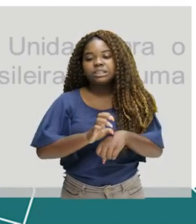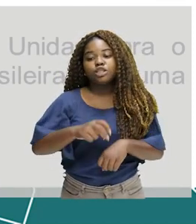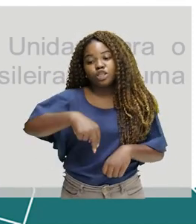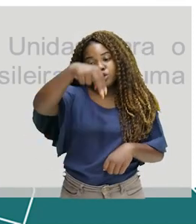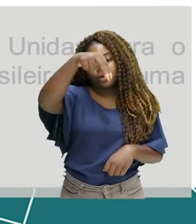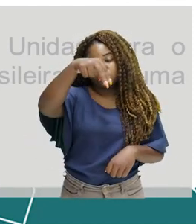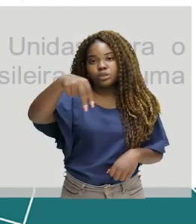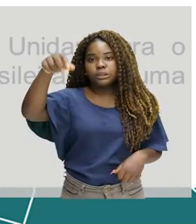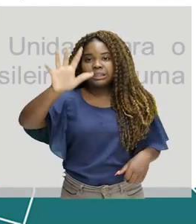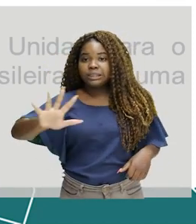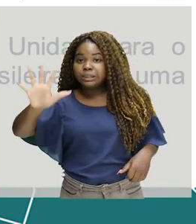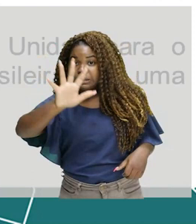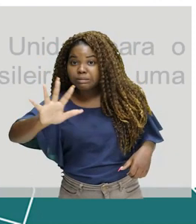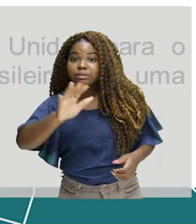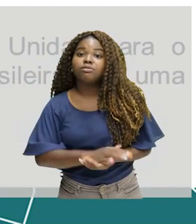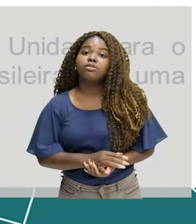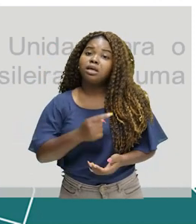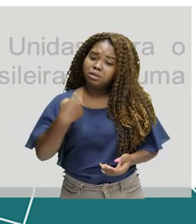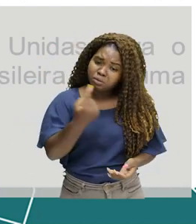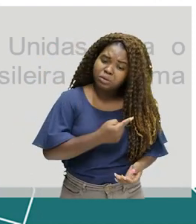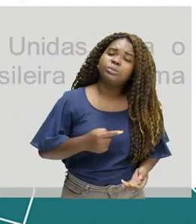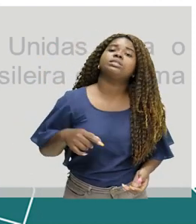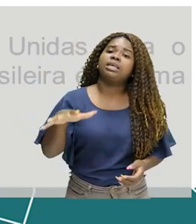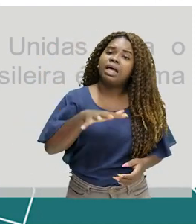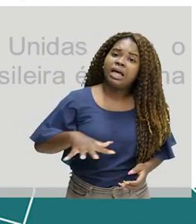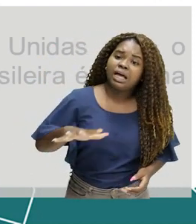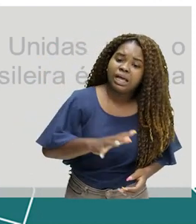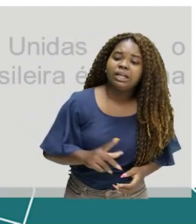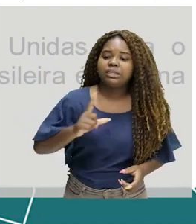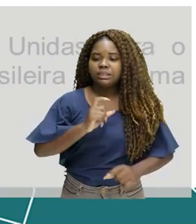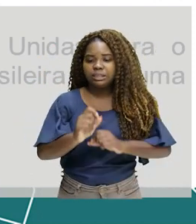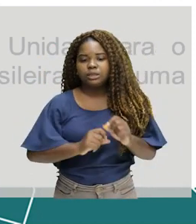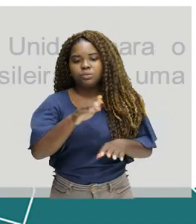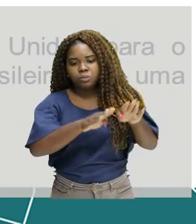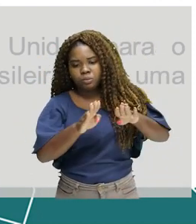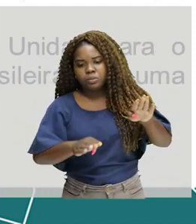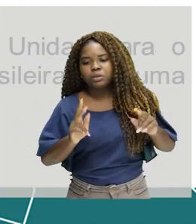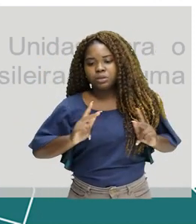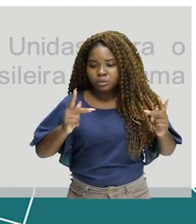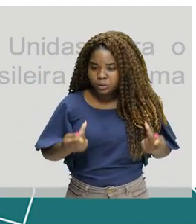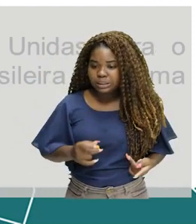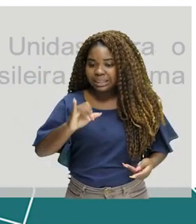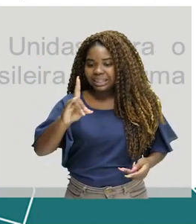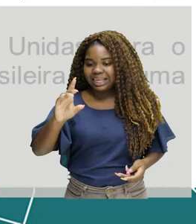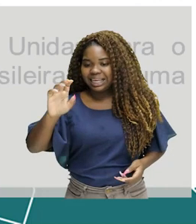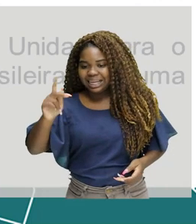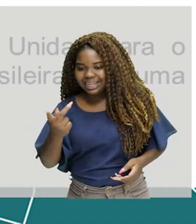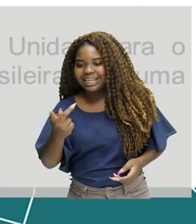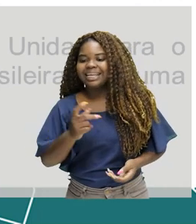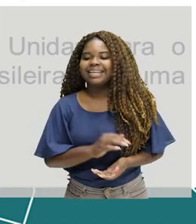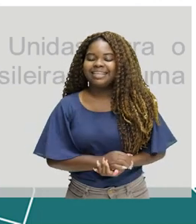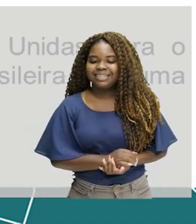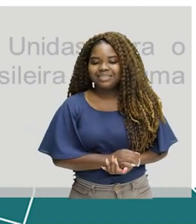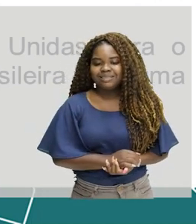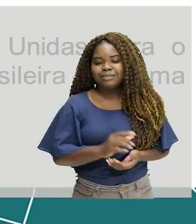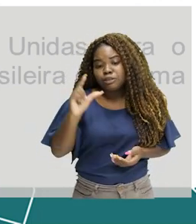Nordeste a nossa querida região aqui tem índice de desenvolvimento humano IDH tem